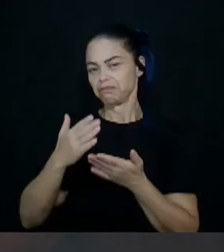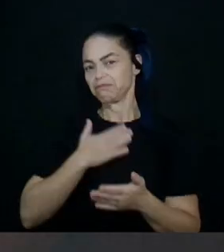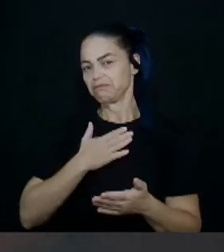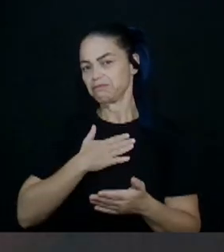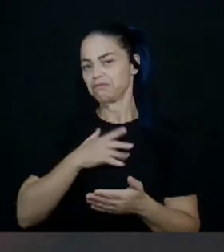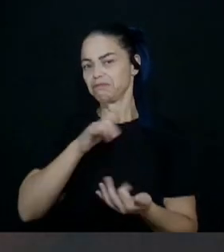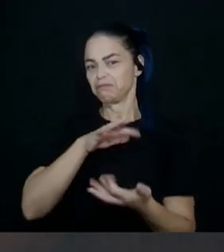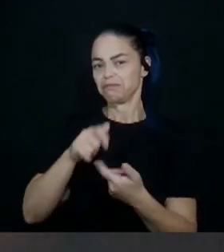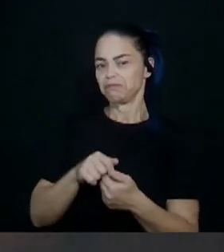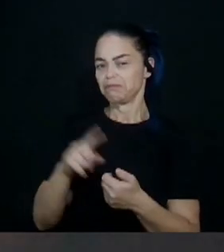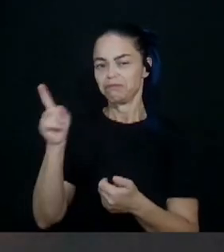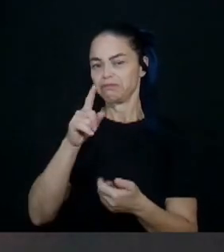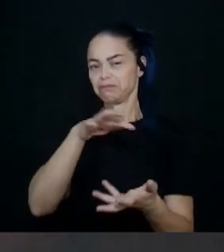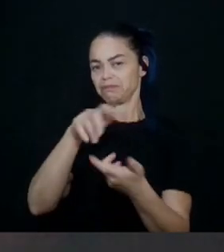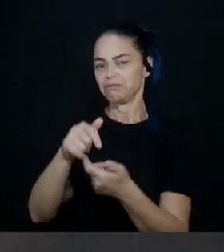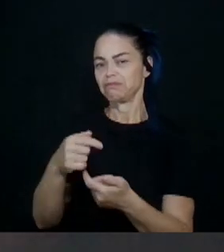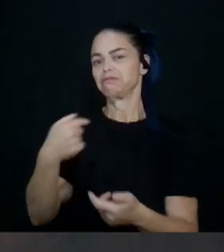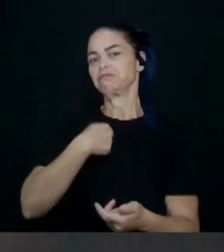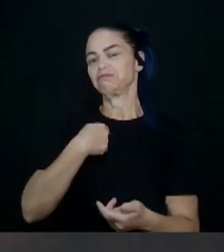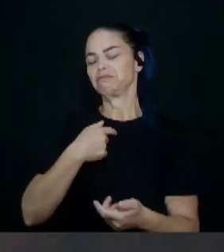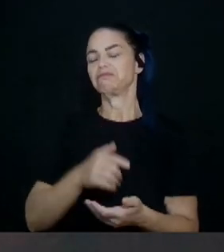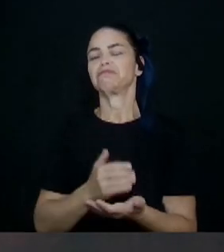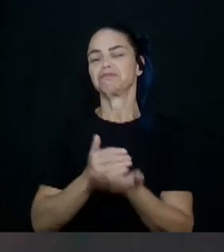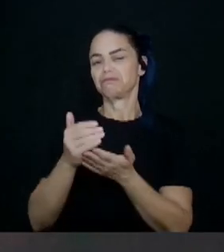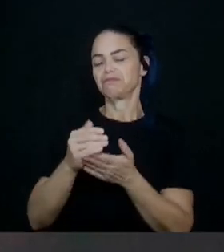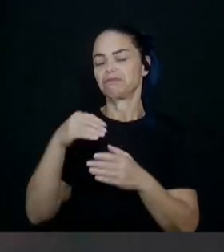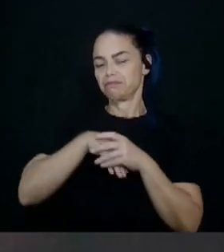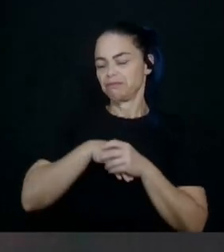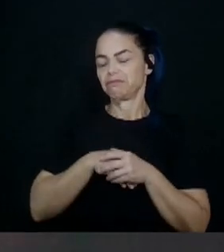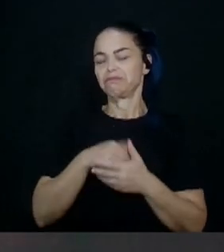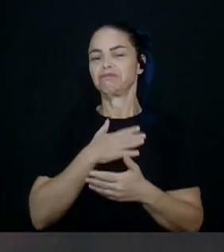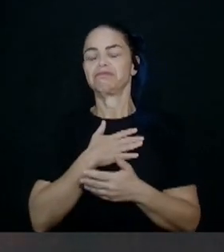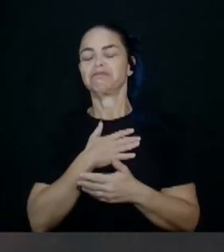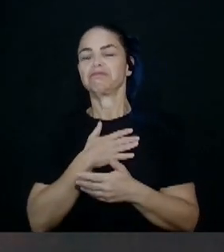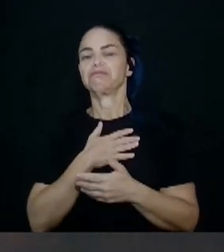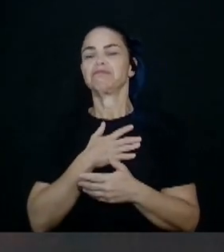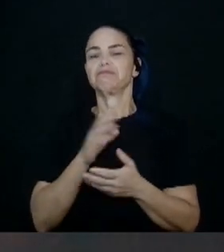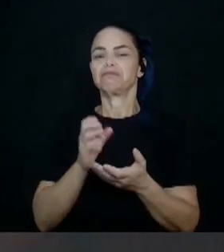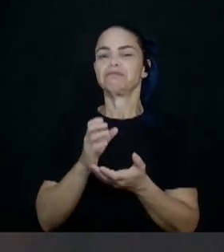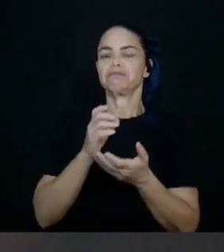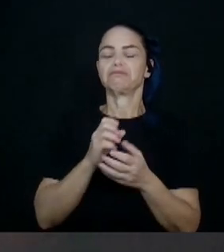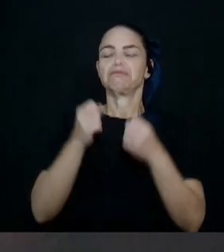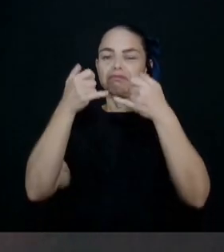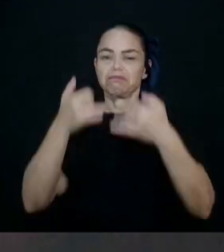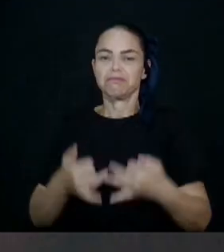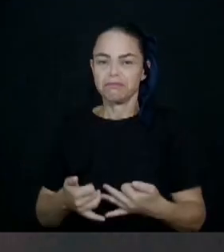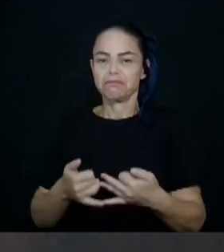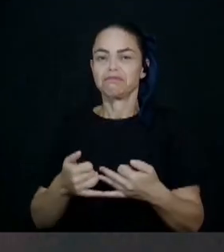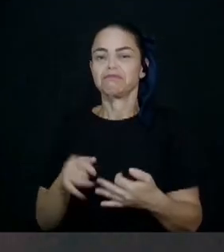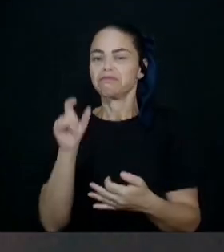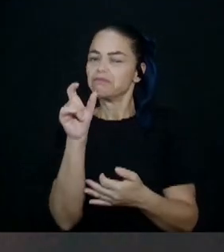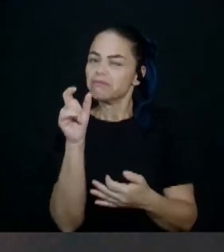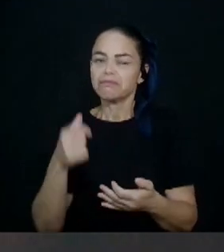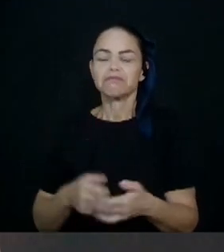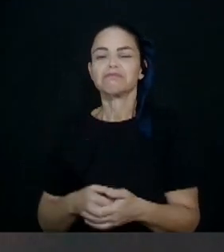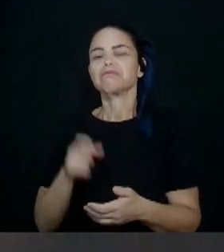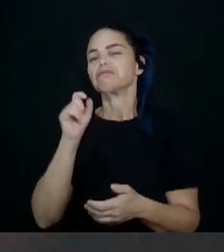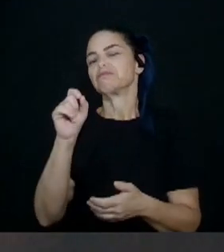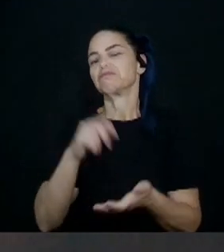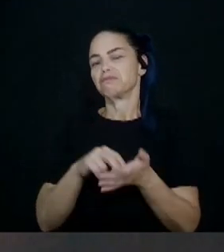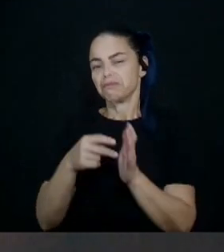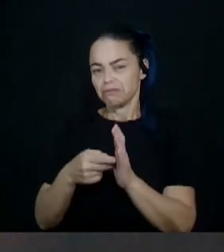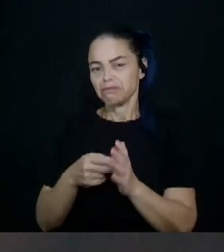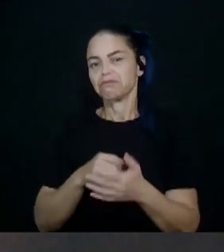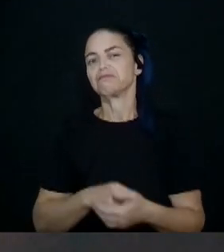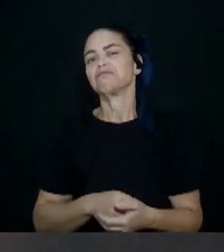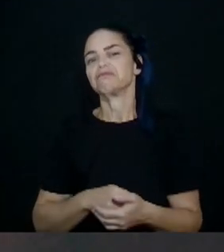mim. Eu acho que eu tenho que começar de dentro. Então, nós trouxemos um pedaço, uma porção só do que é o